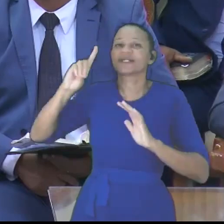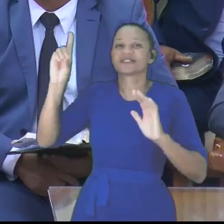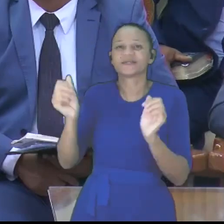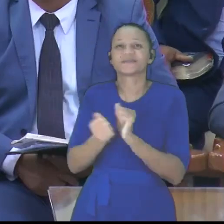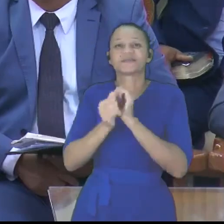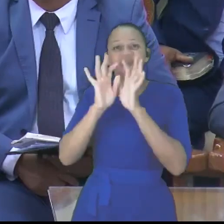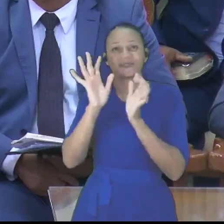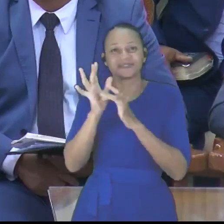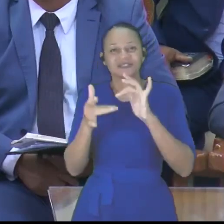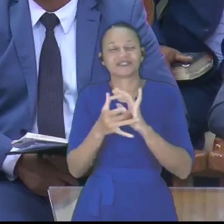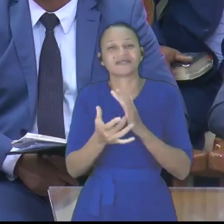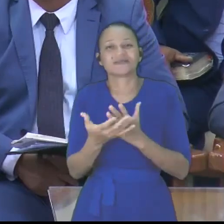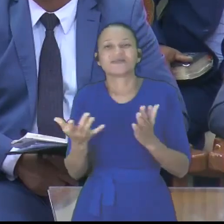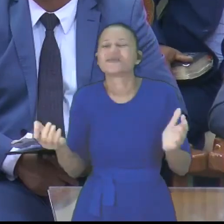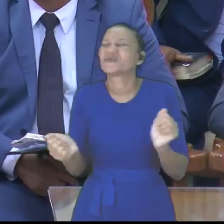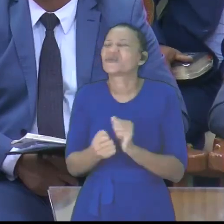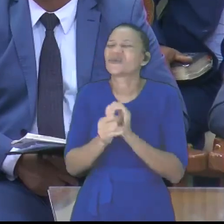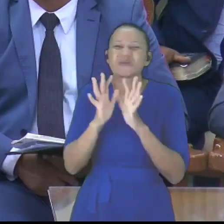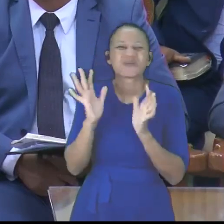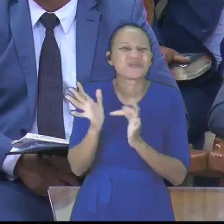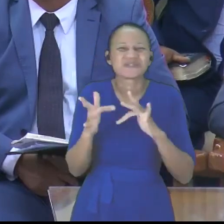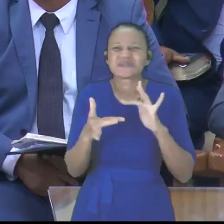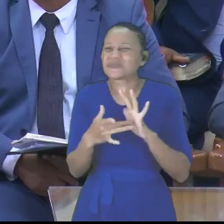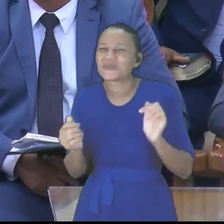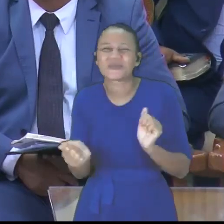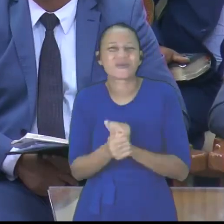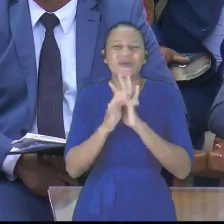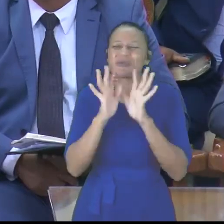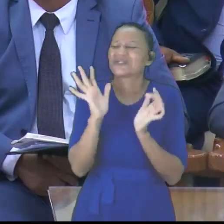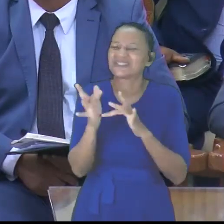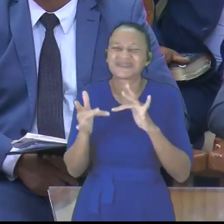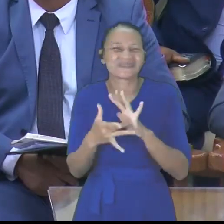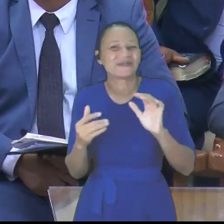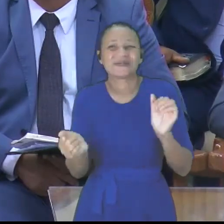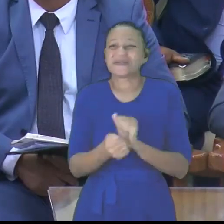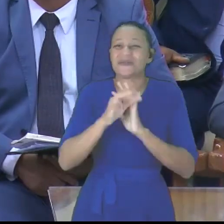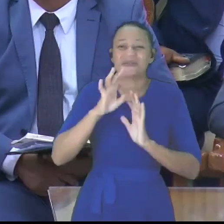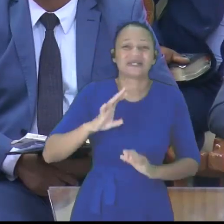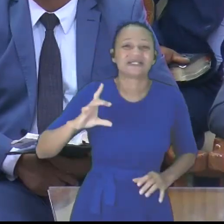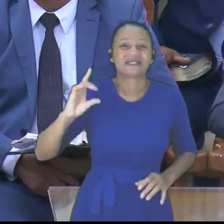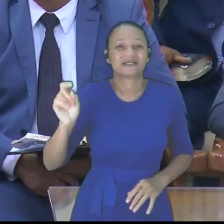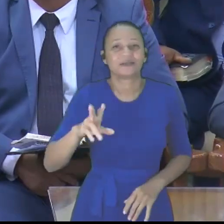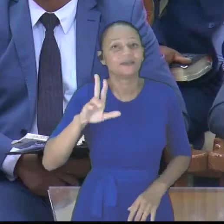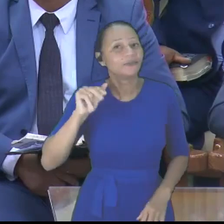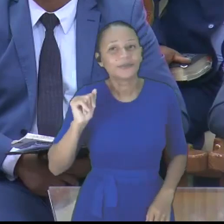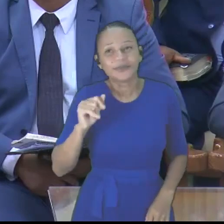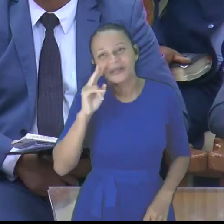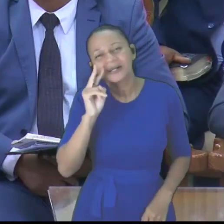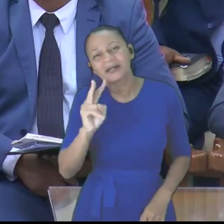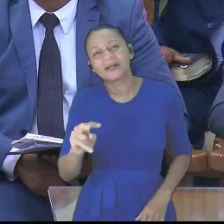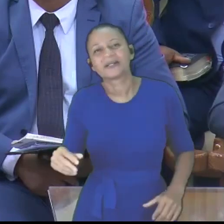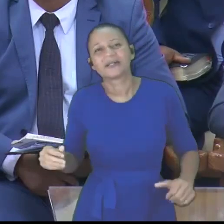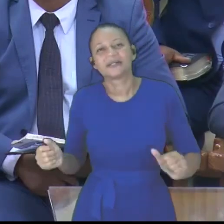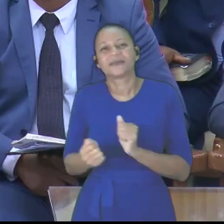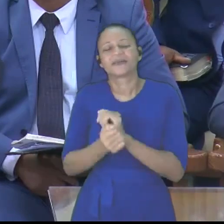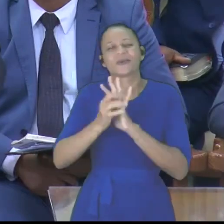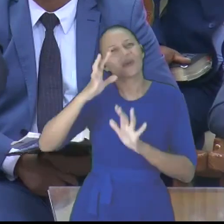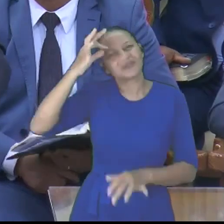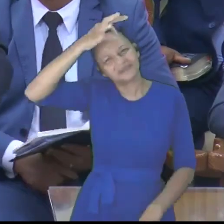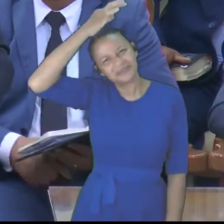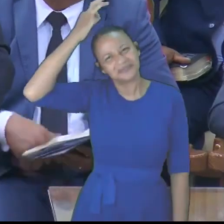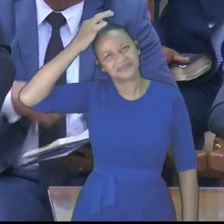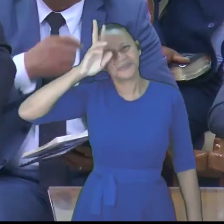assim ou não é? Glória a Jesus, dá cada glória a Jesus, cada glória a Deus. Mas você nunca vê ninguém dizendo glória ao Espírito